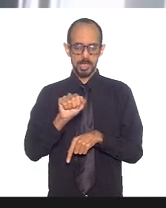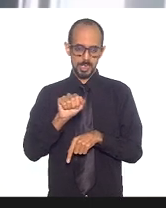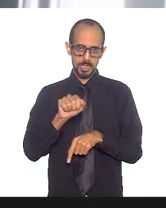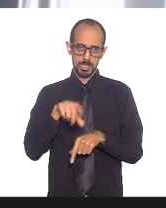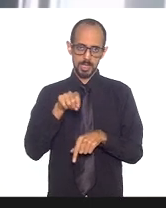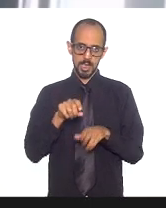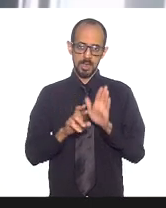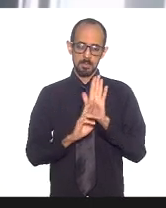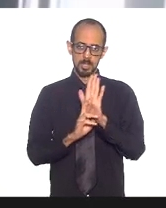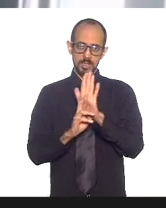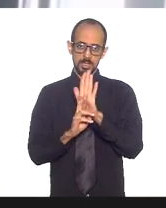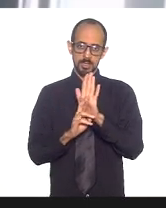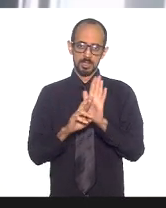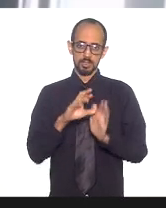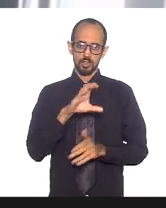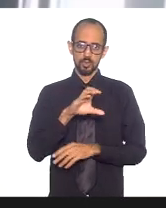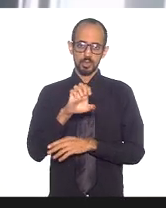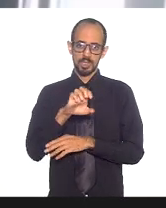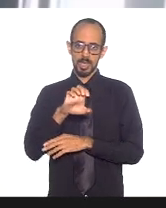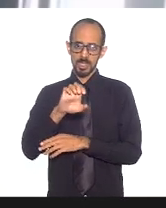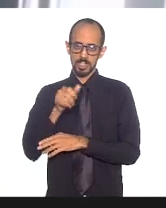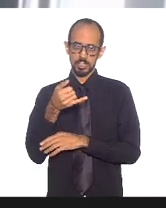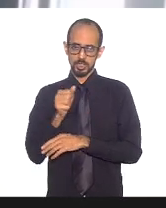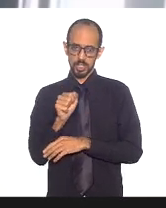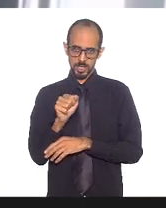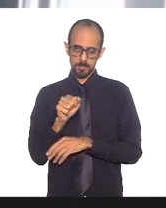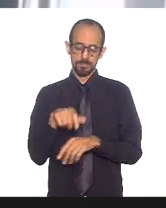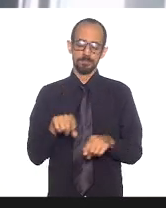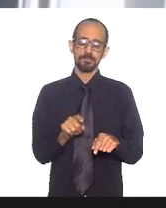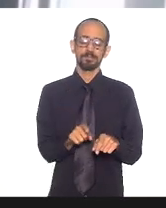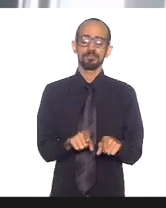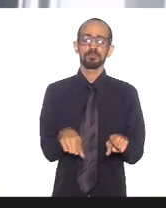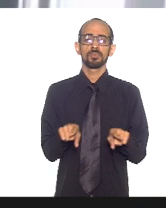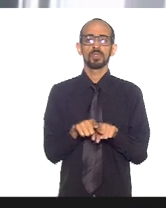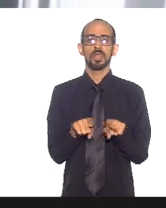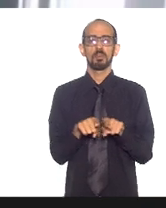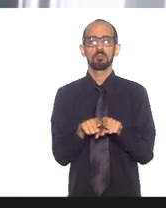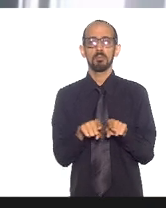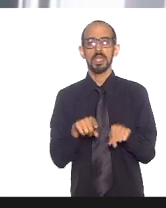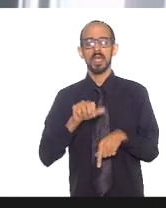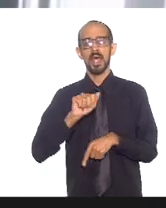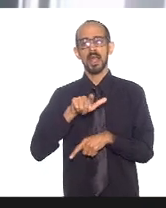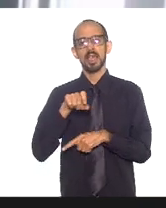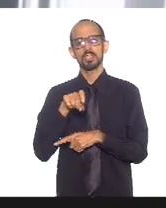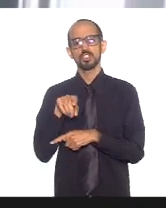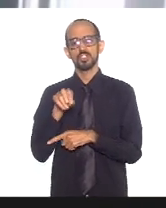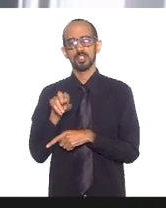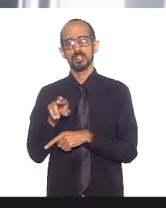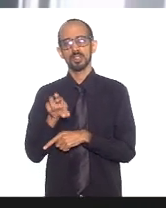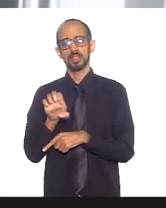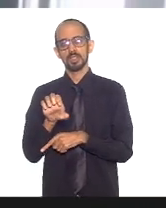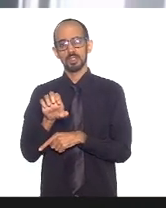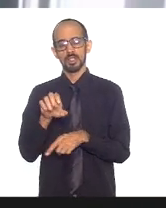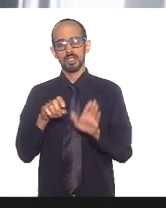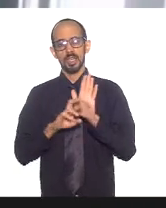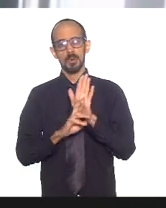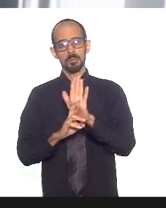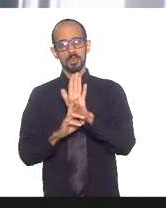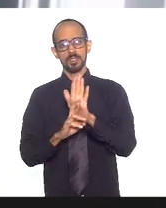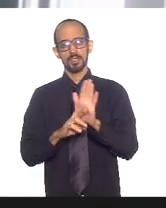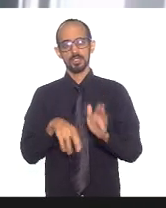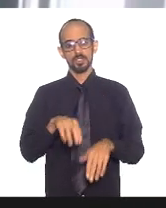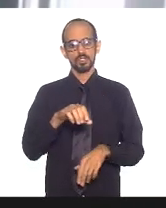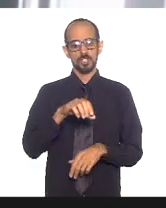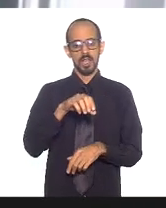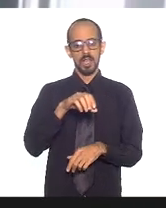professores da Rede Seja e do CEP, e também Alexandre Freitas, representando a DOPEAD.